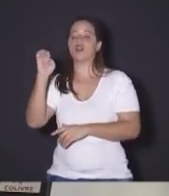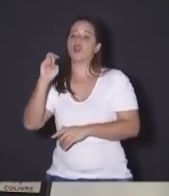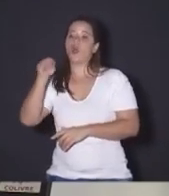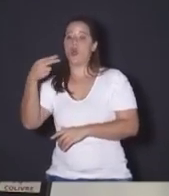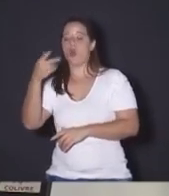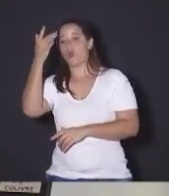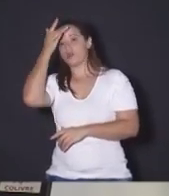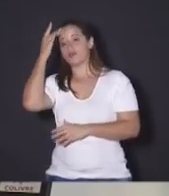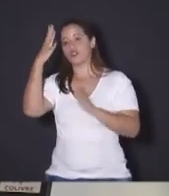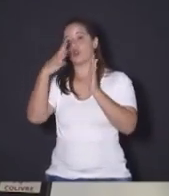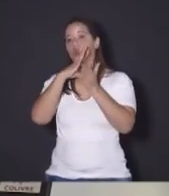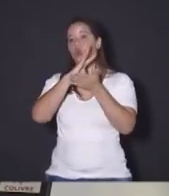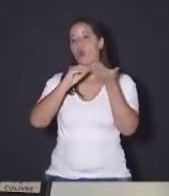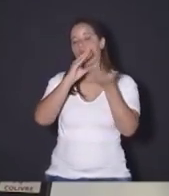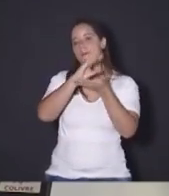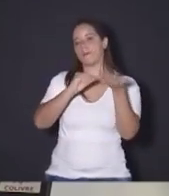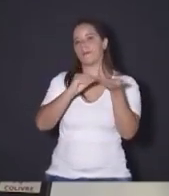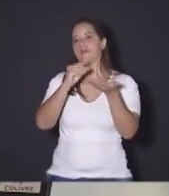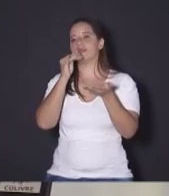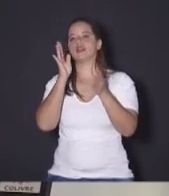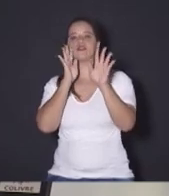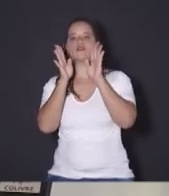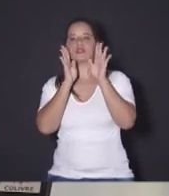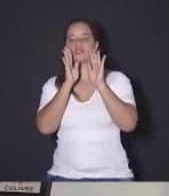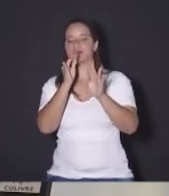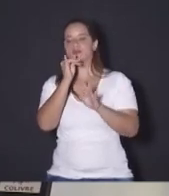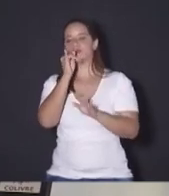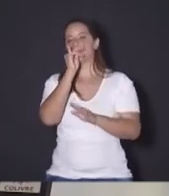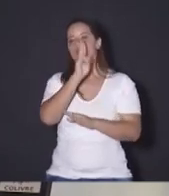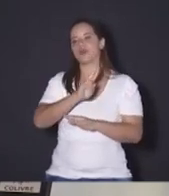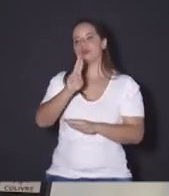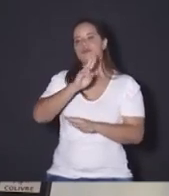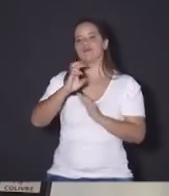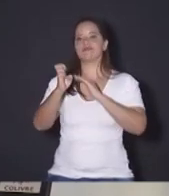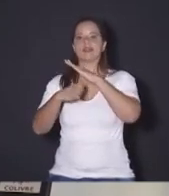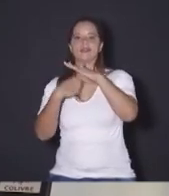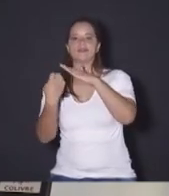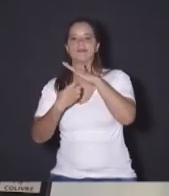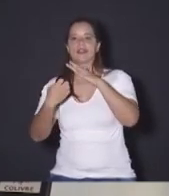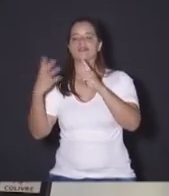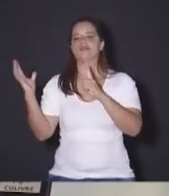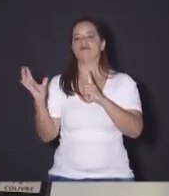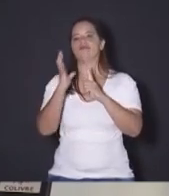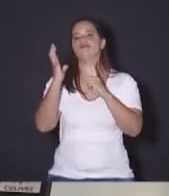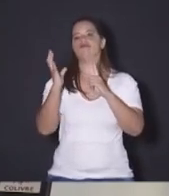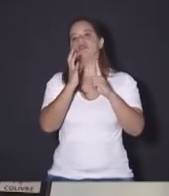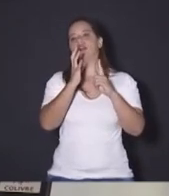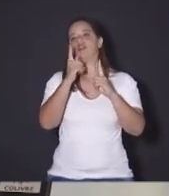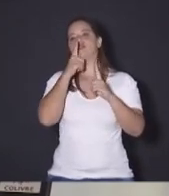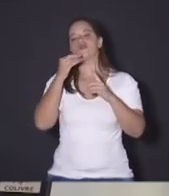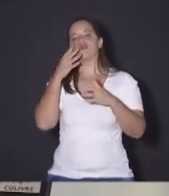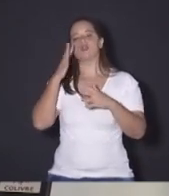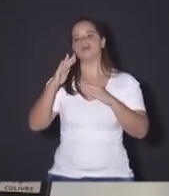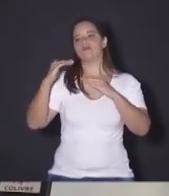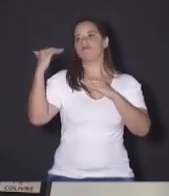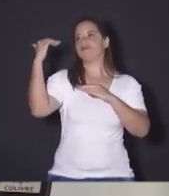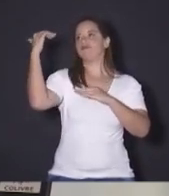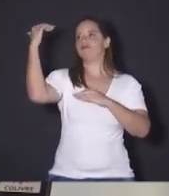duplicados que são usados por empresas para influenciar posições